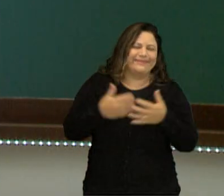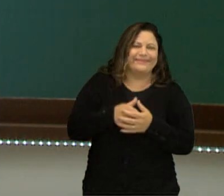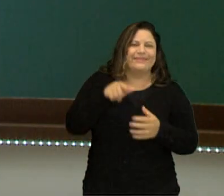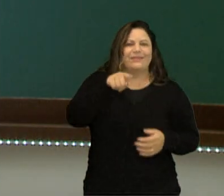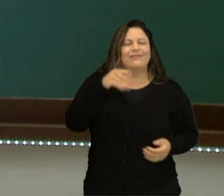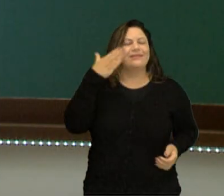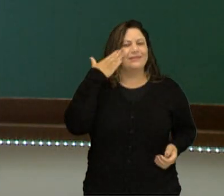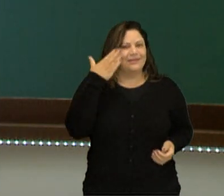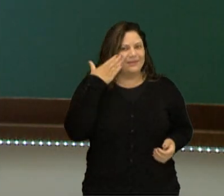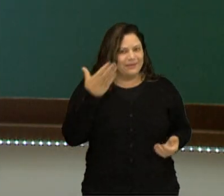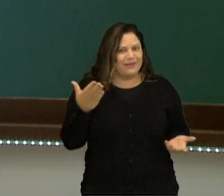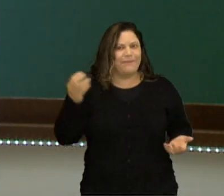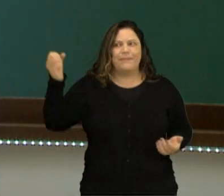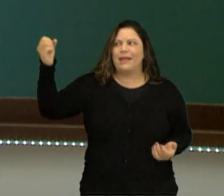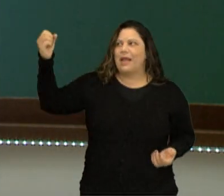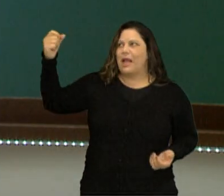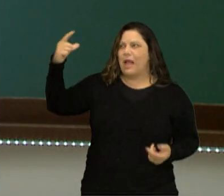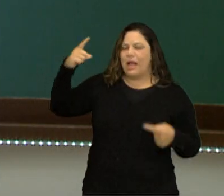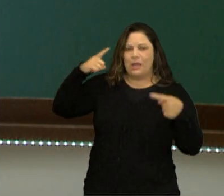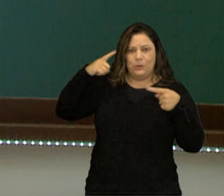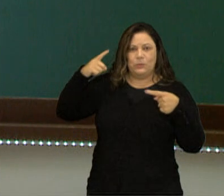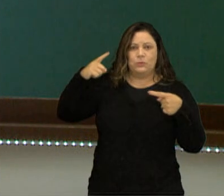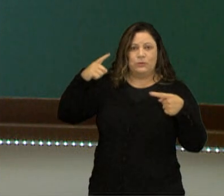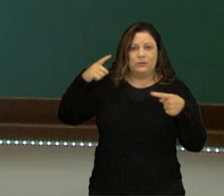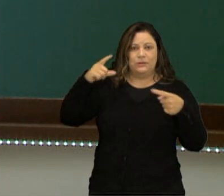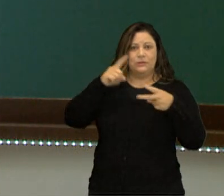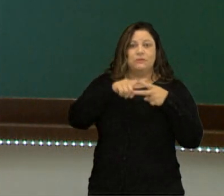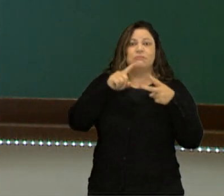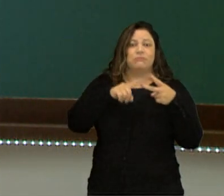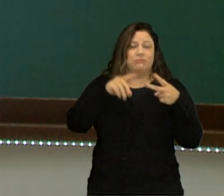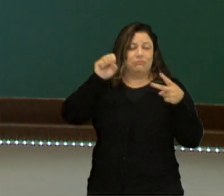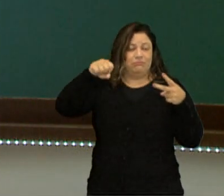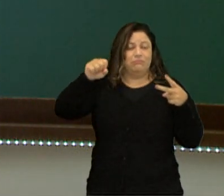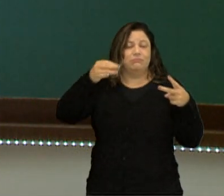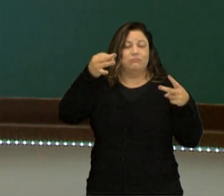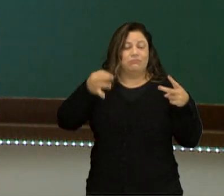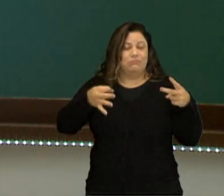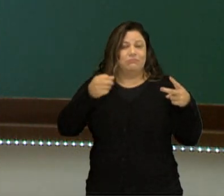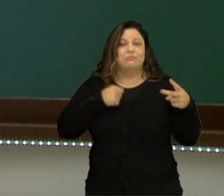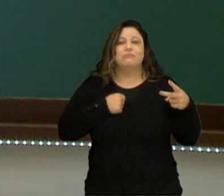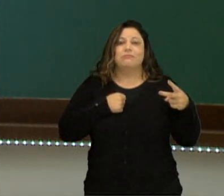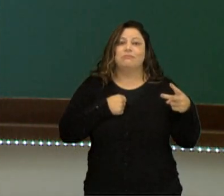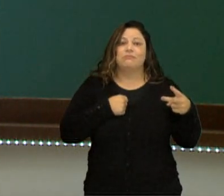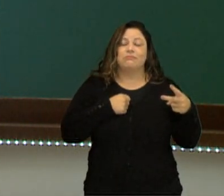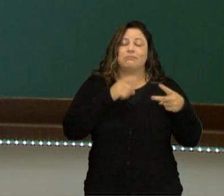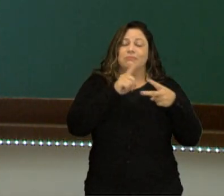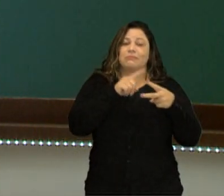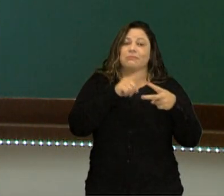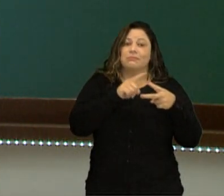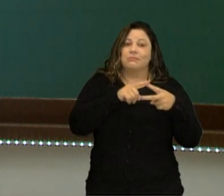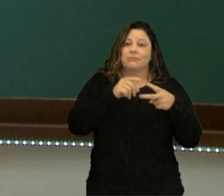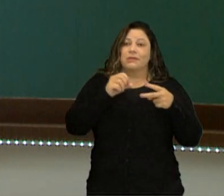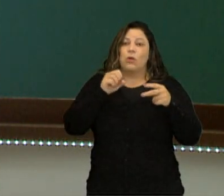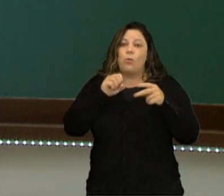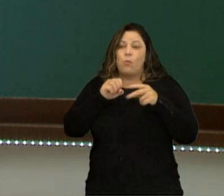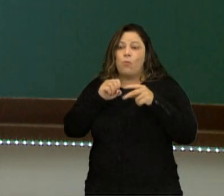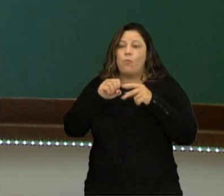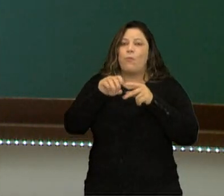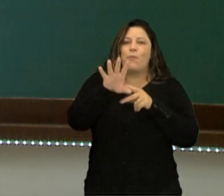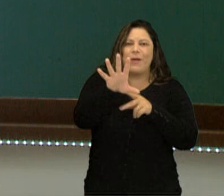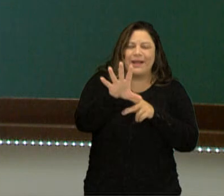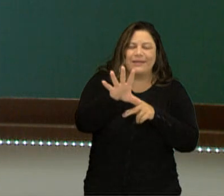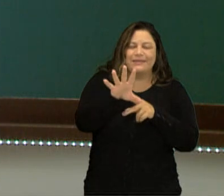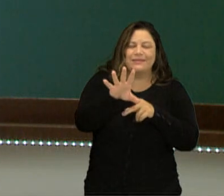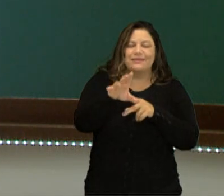sabia que a luz tem os dois comportamentos? Você sabia que a luz, ela se comporta como feixe de partículas e ela